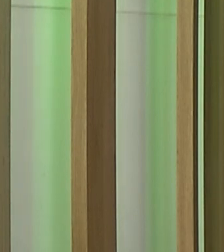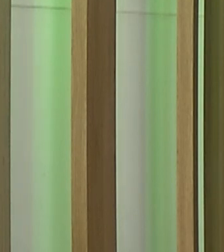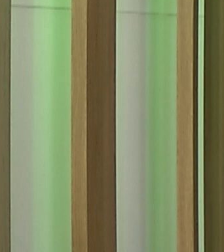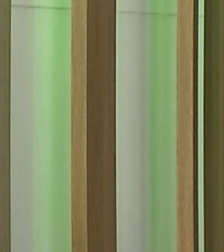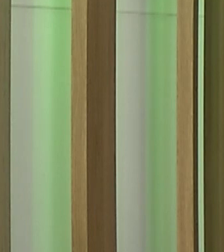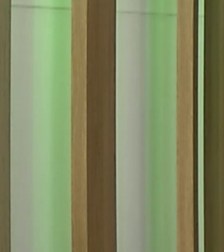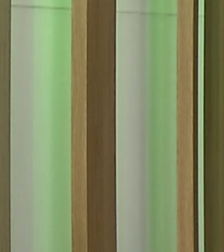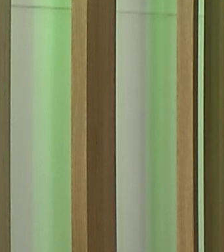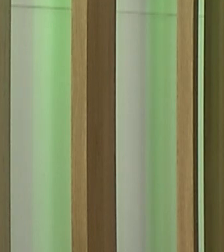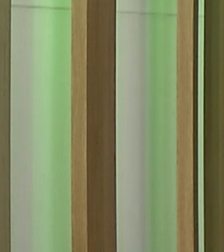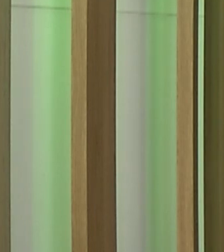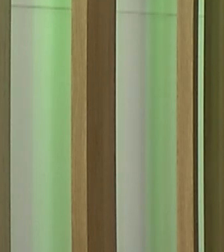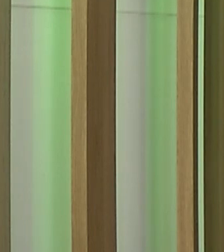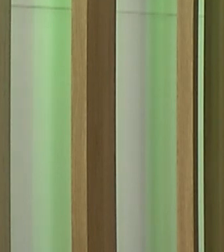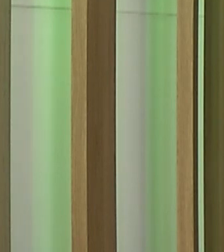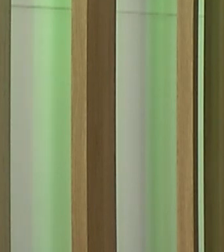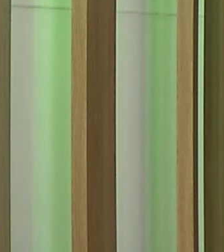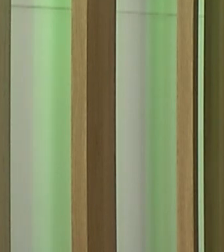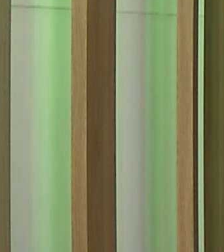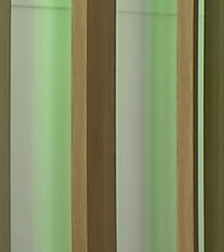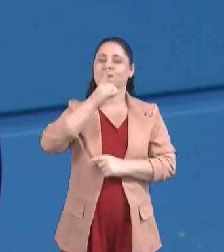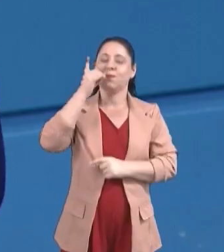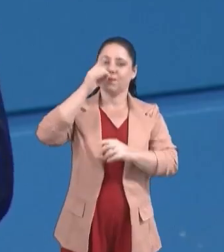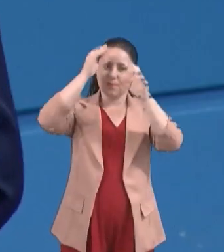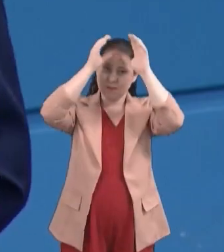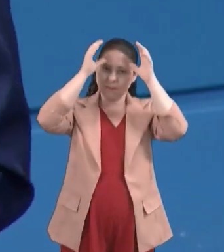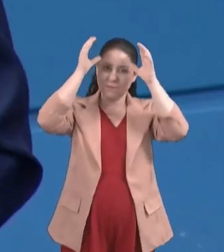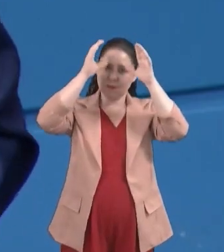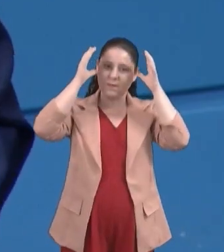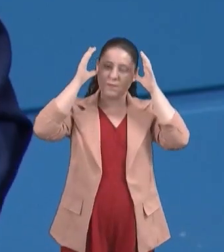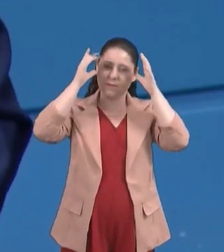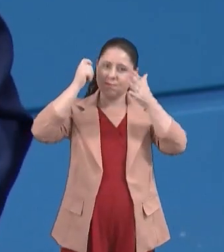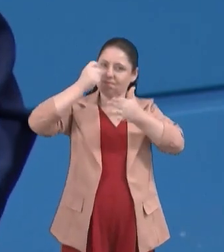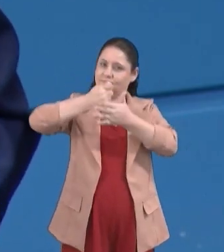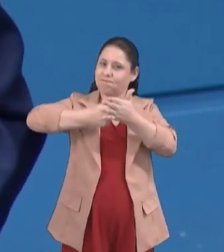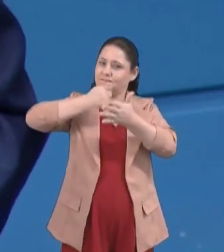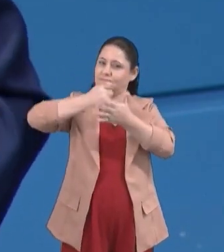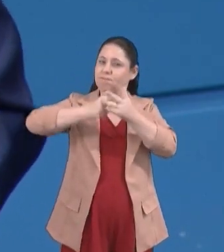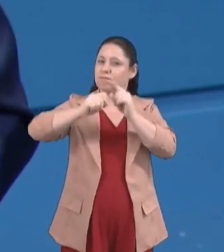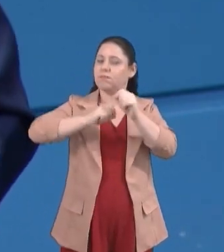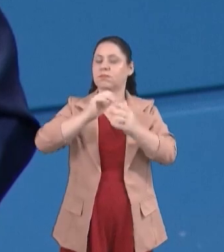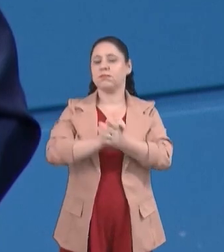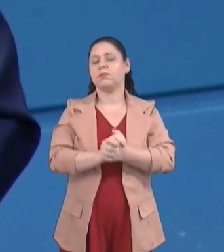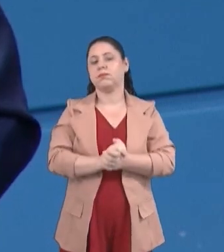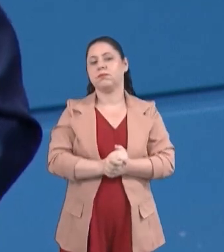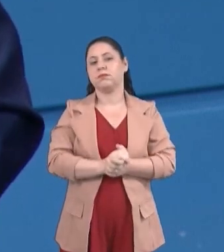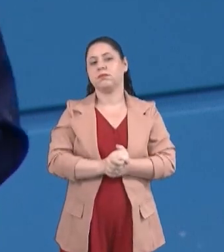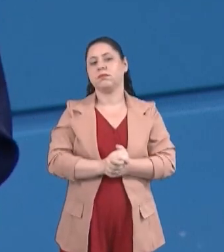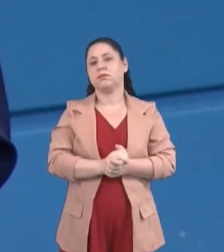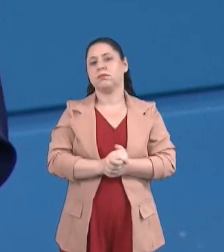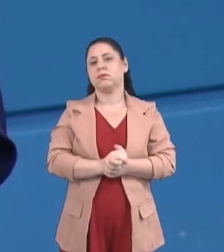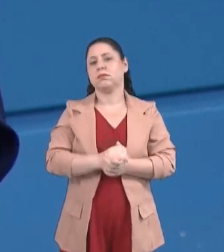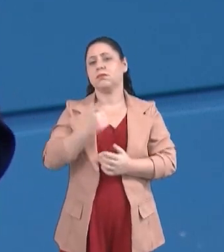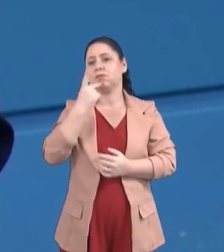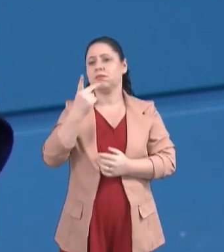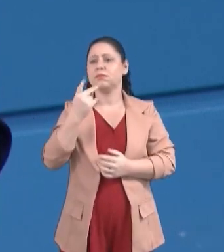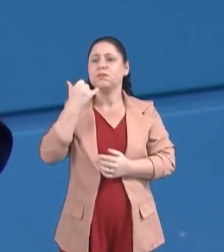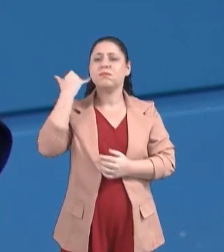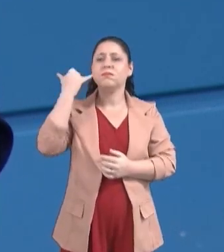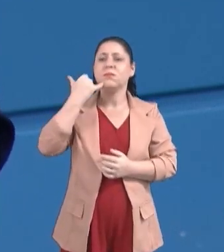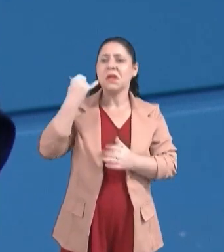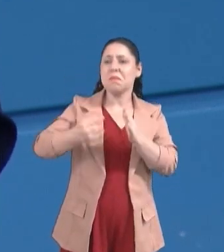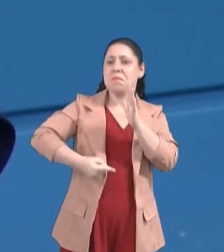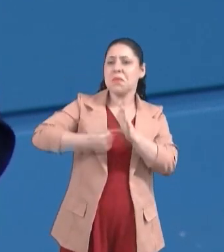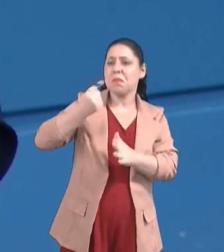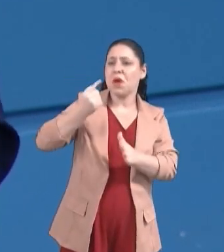24 horas no interior de Mato Grosso do Sul. Reforçar uma colocação nossa, deputado Jamilson Nome, desde